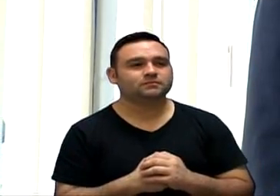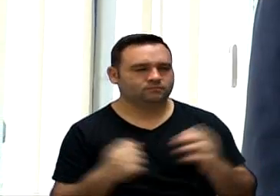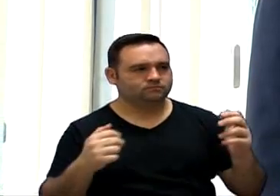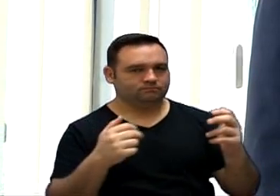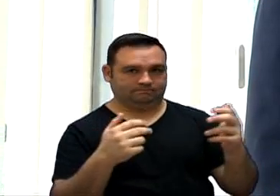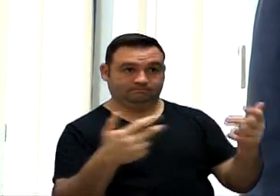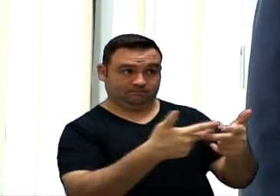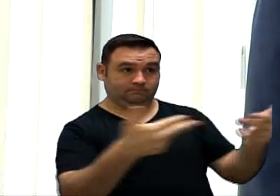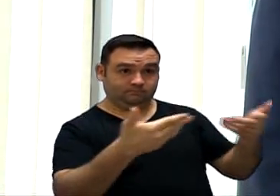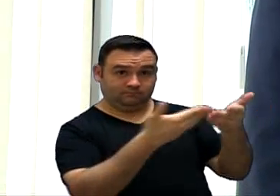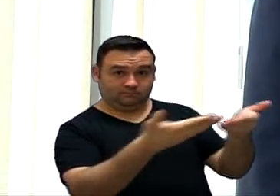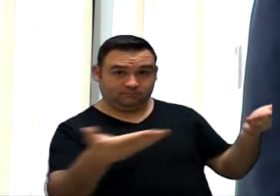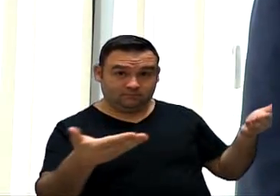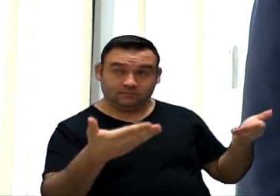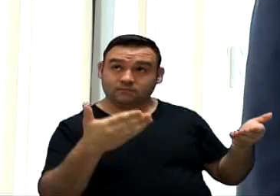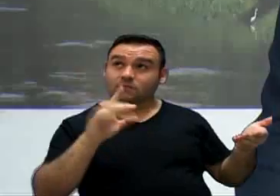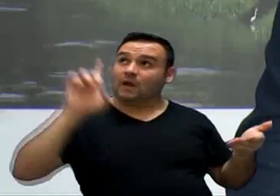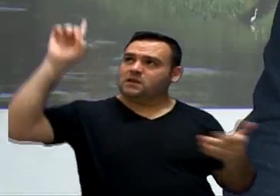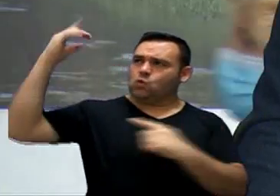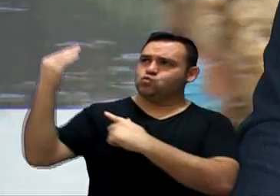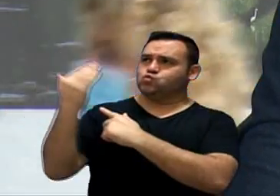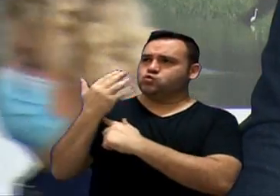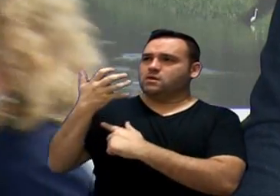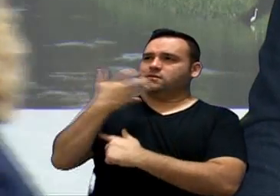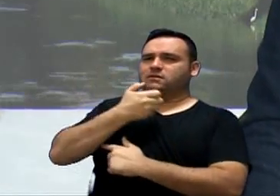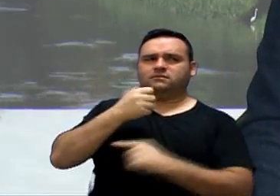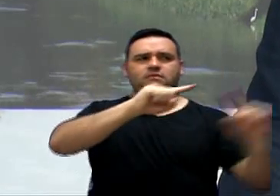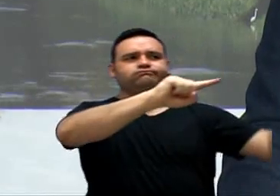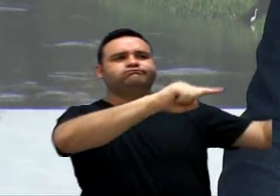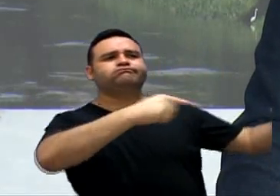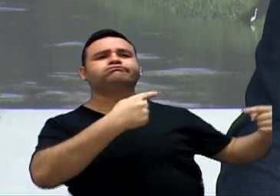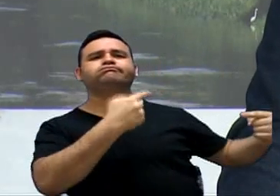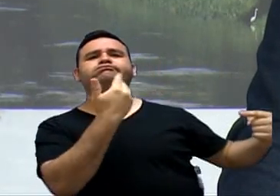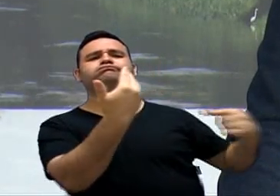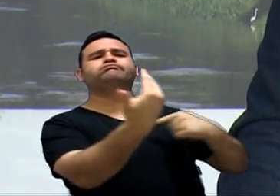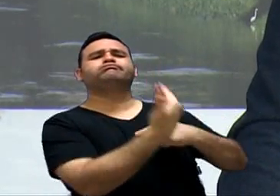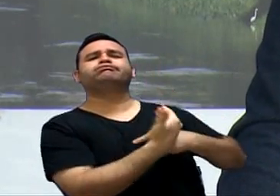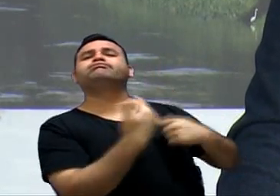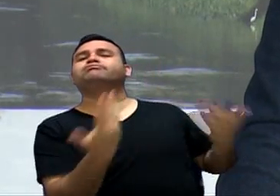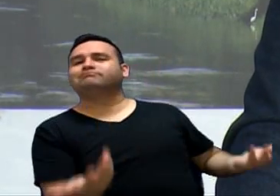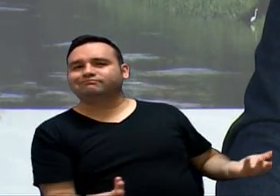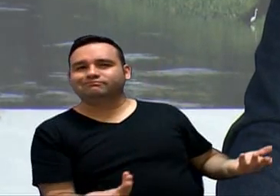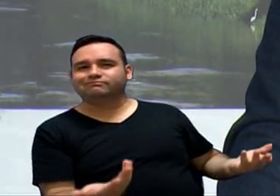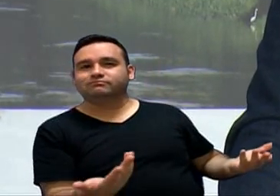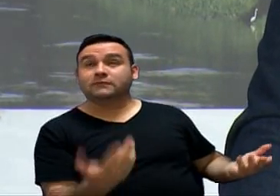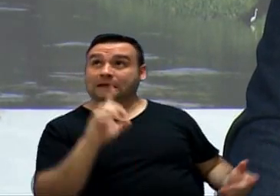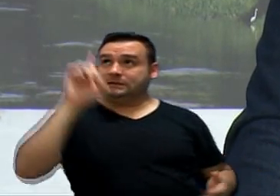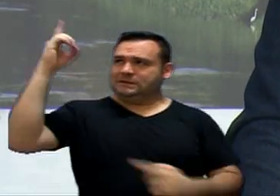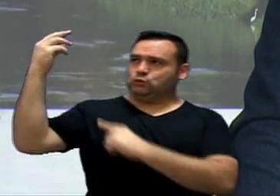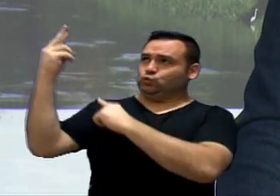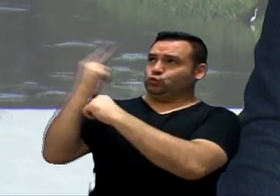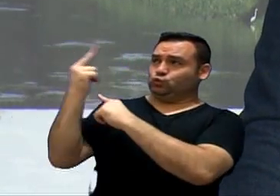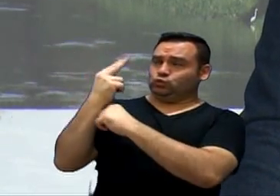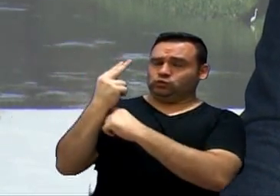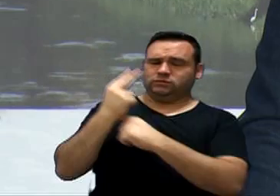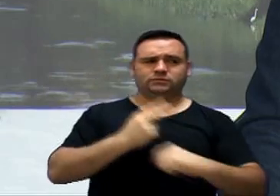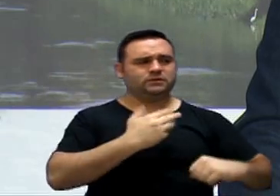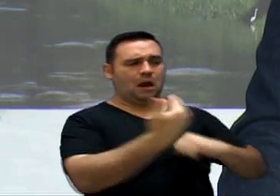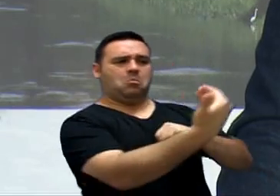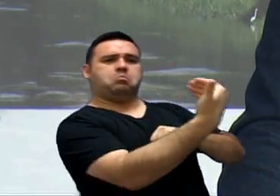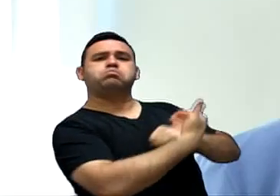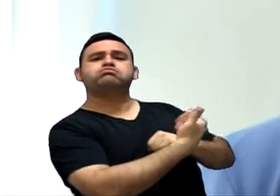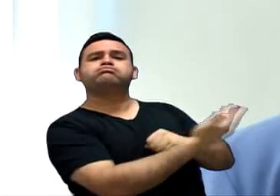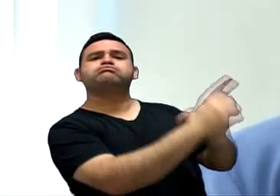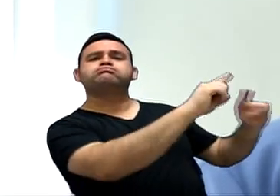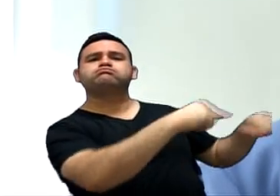destas coisas? Se Deus é por nós, quem será contra nós? Repito, se Deus é por nós,